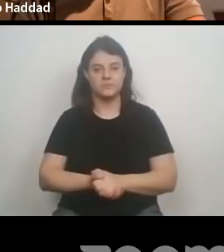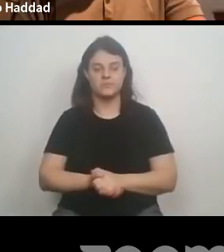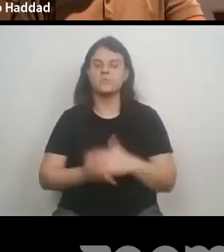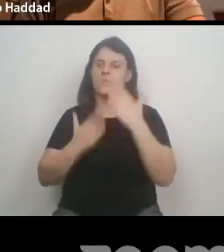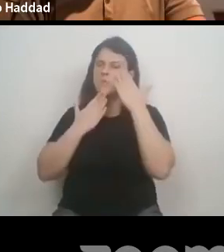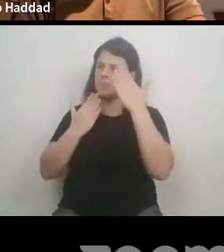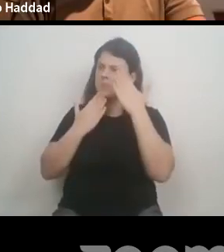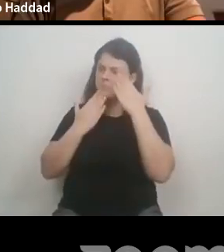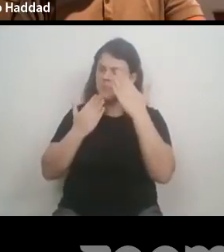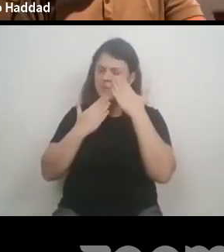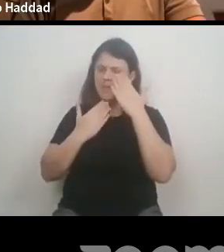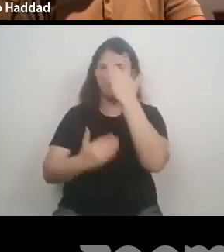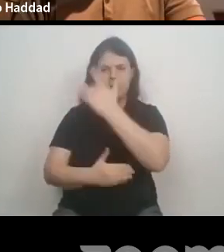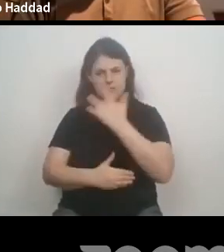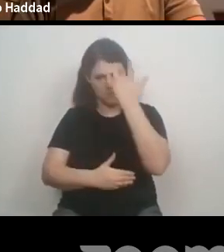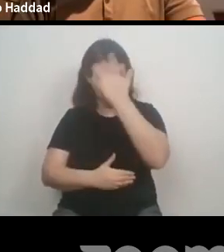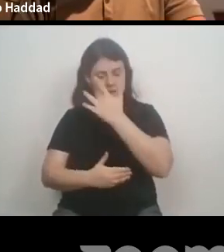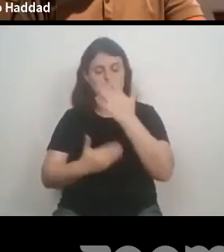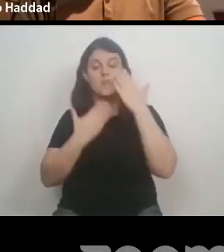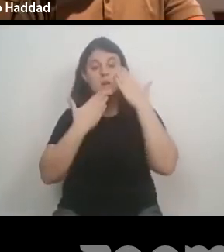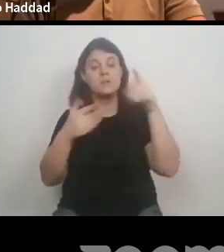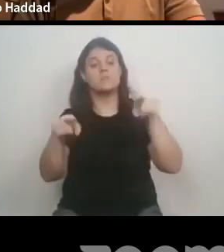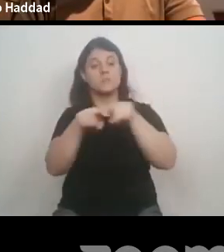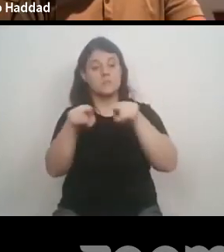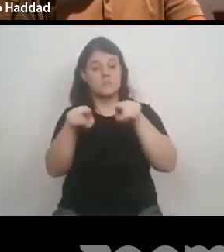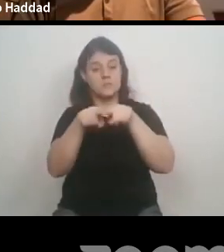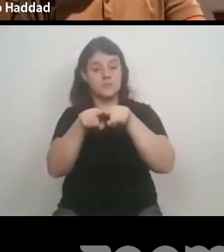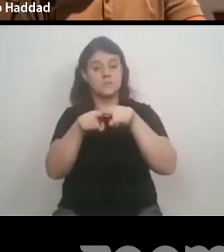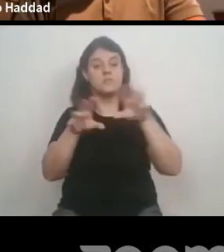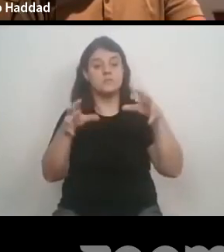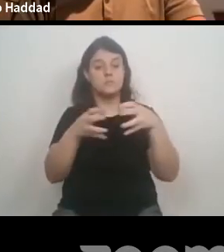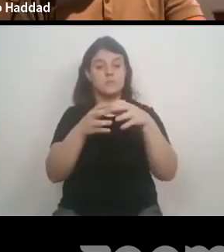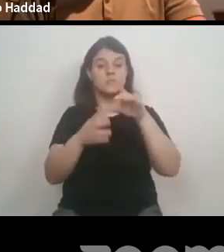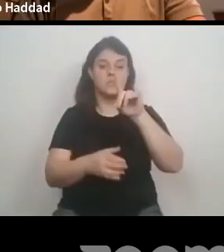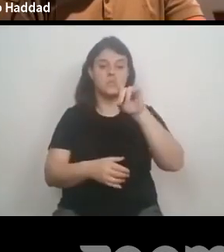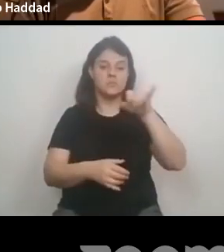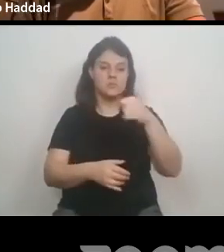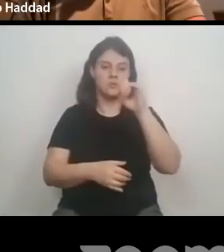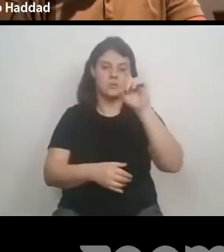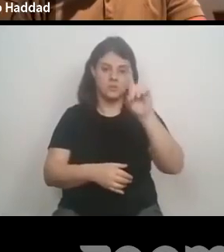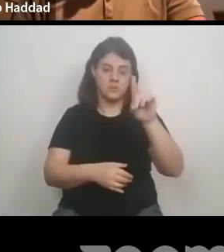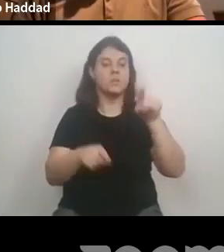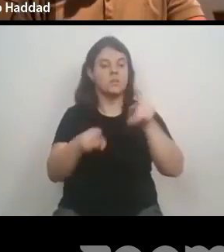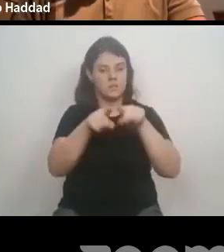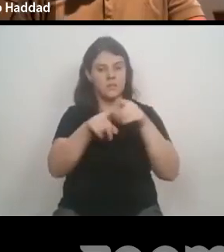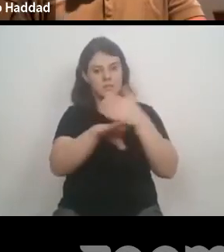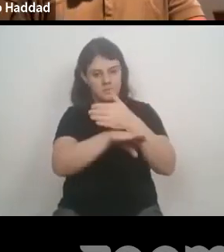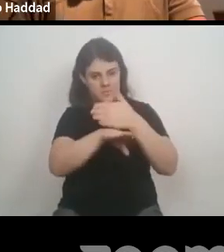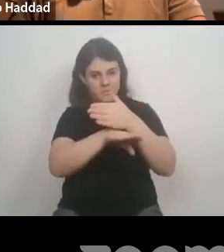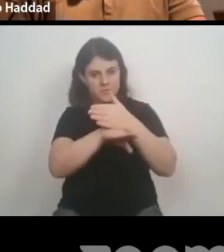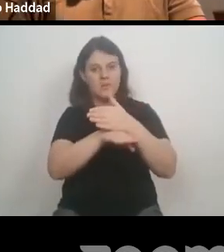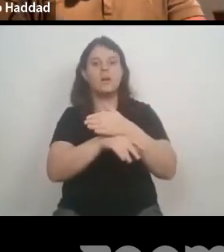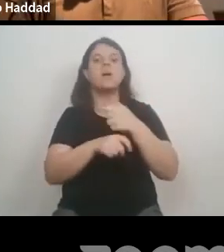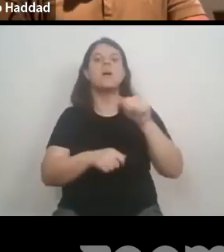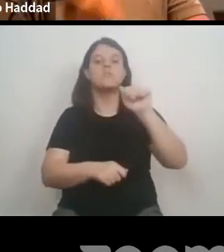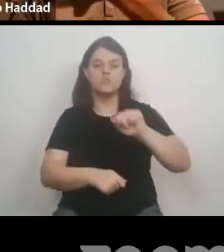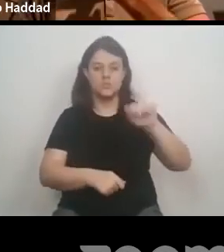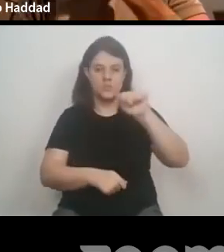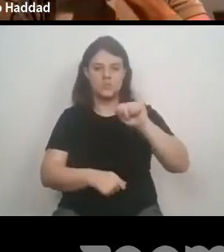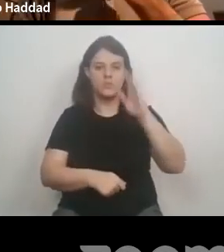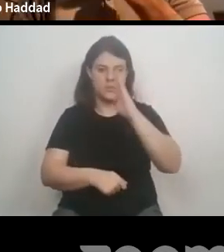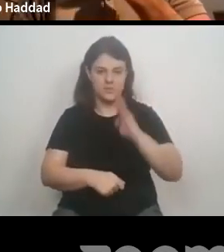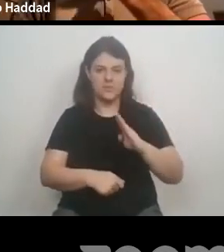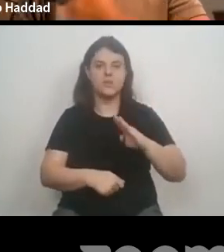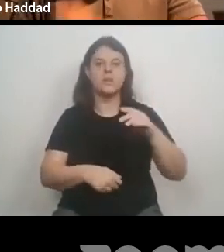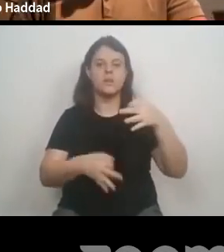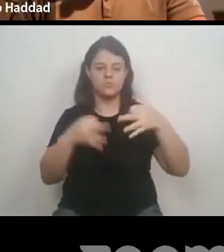Obrigado, querido Fernando Haddad. Agradecer também aos componentes da BJD, que também estão no Prerrogativas. A Associação Brasileira de Juristas para a Democracia fez